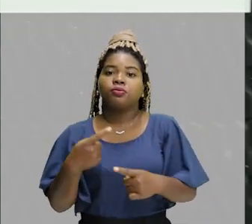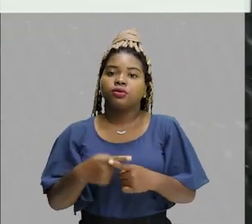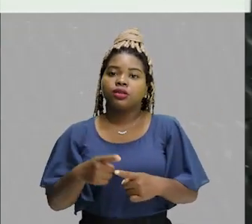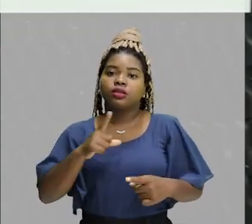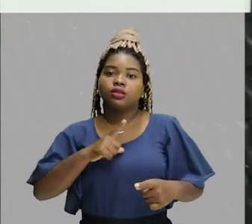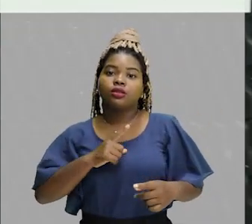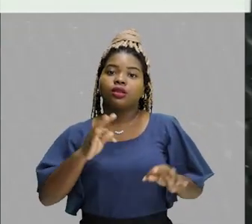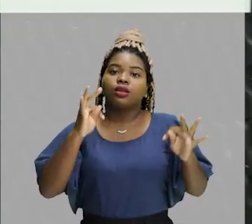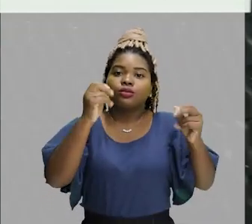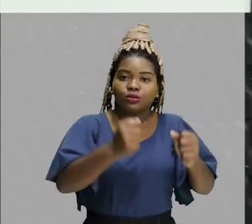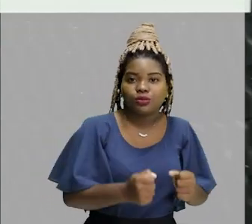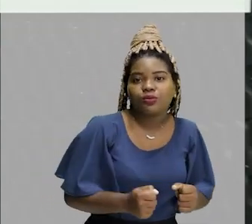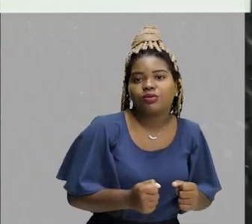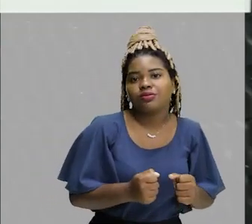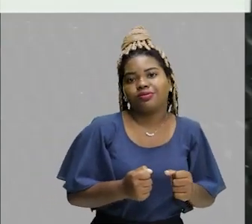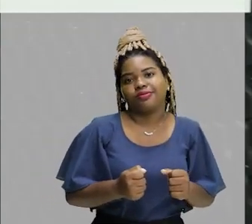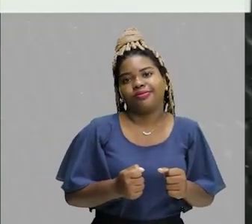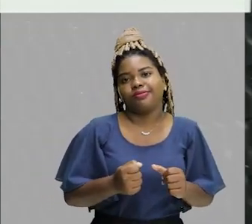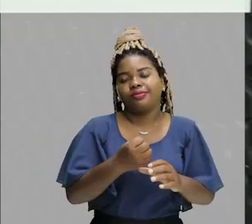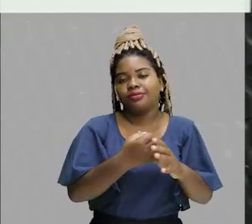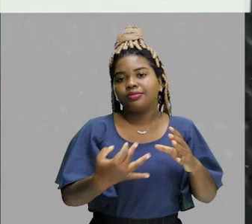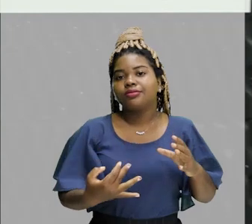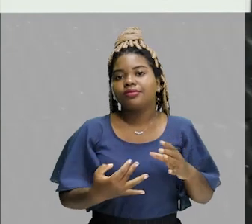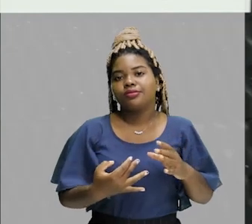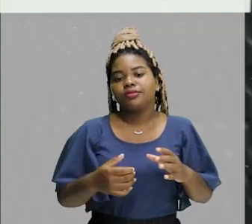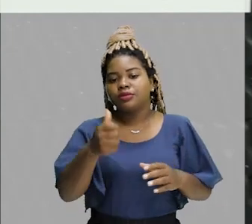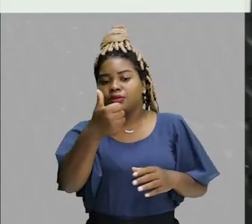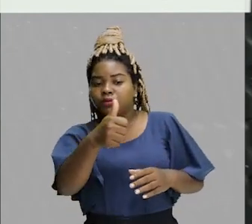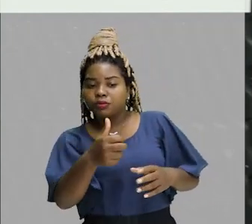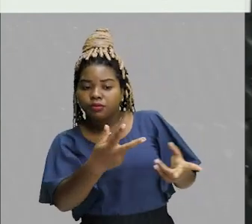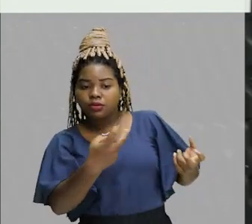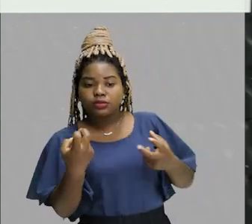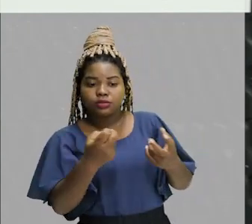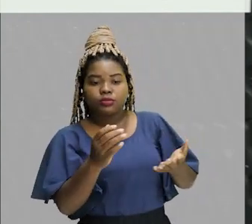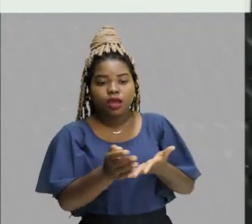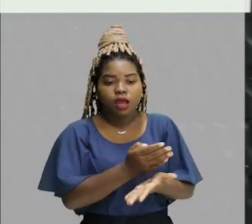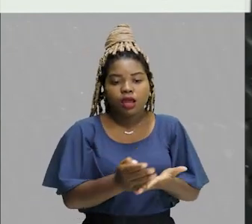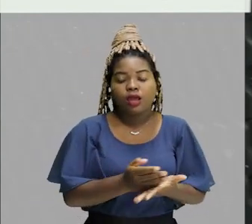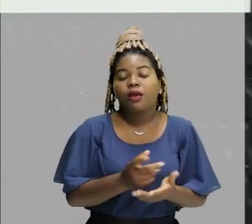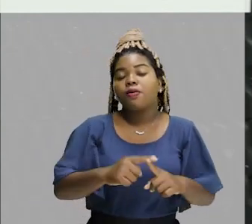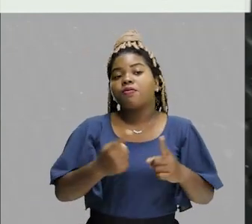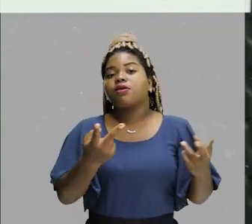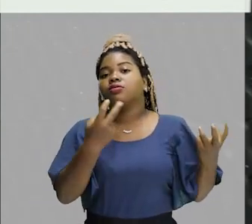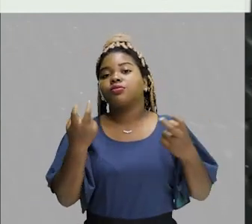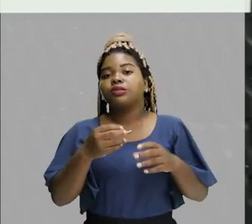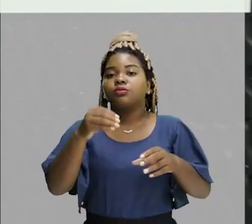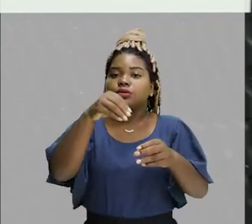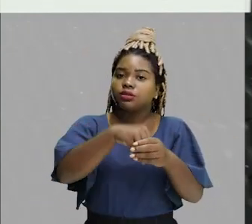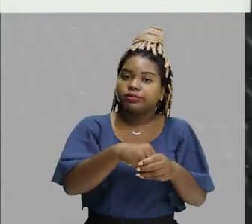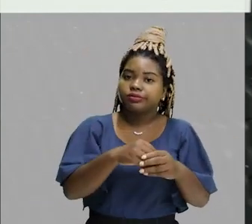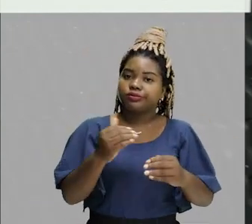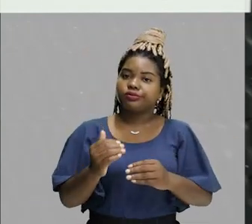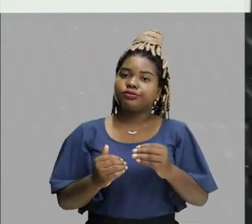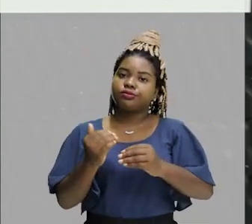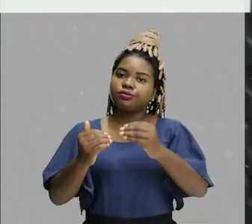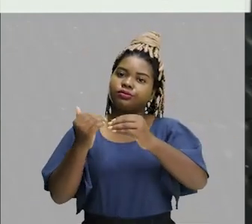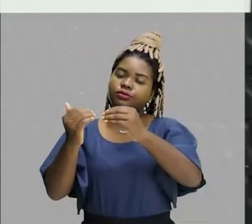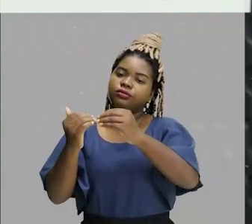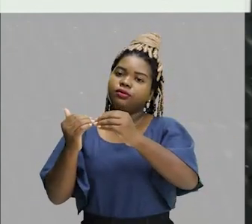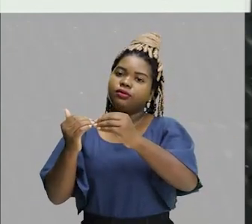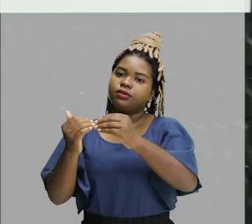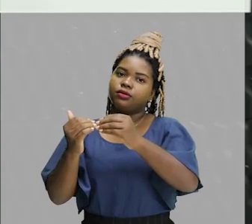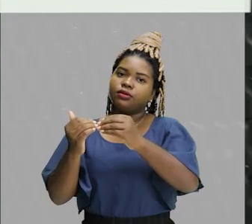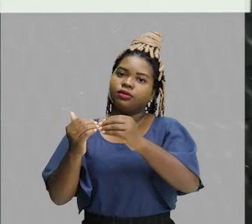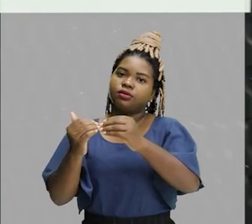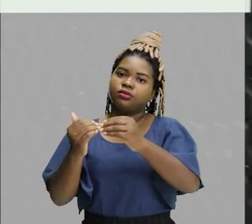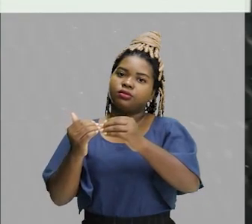características que eu analisei apenas de alguns, ok? Mas perceba que dentro da construção do argumento, eu tenho na